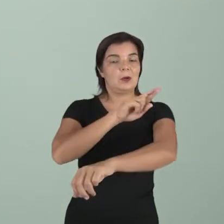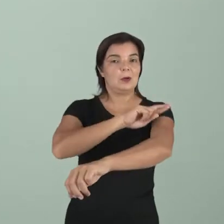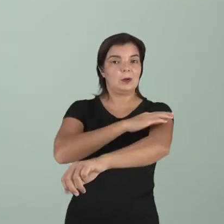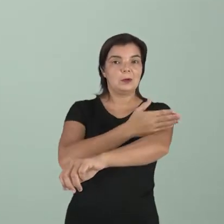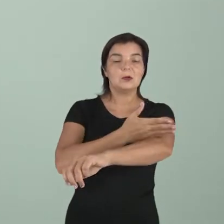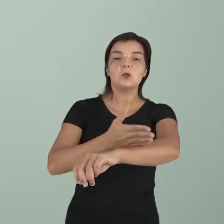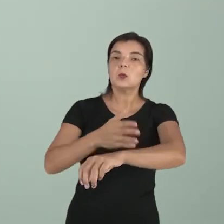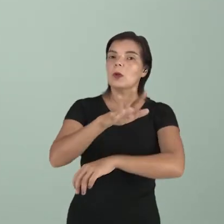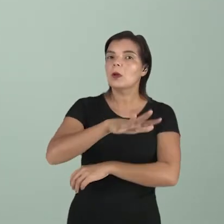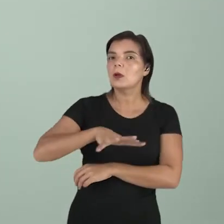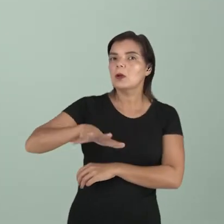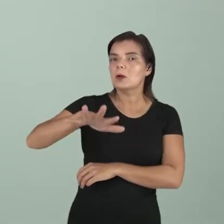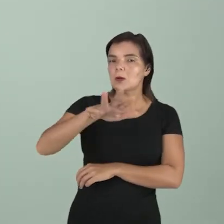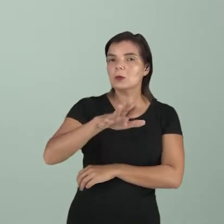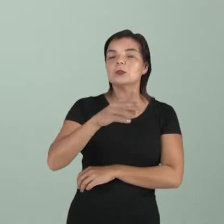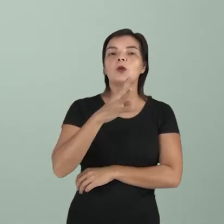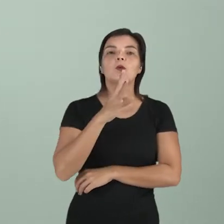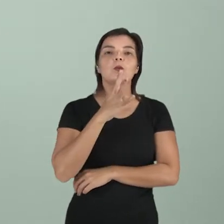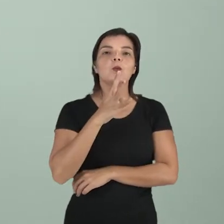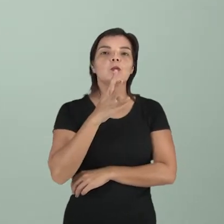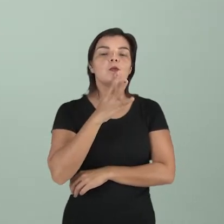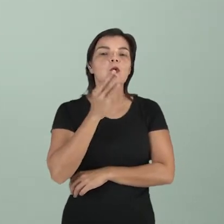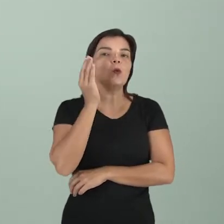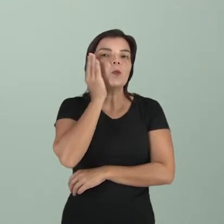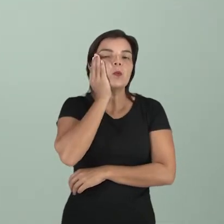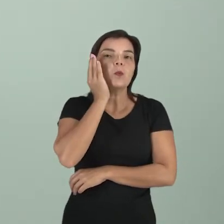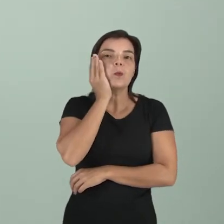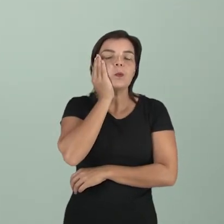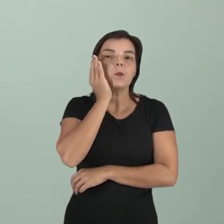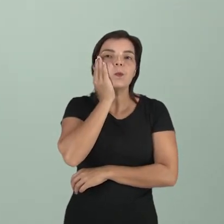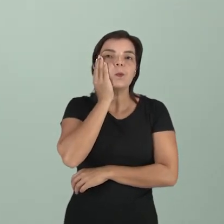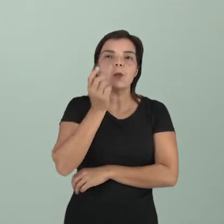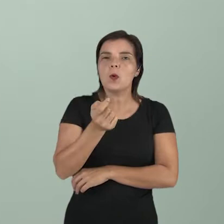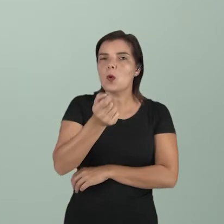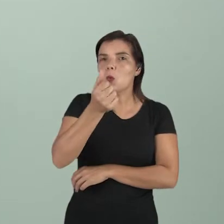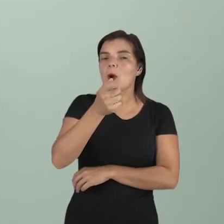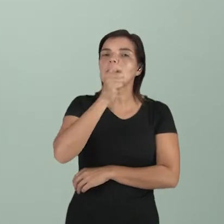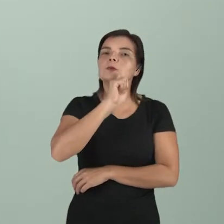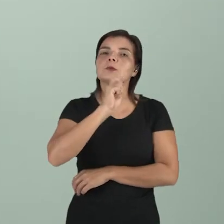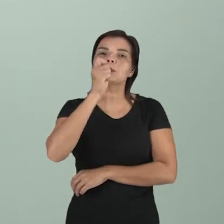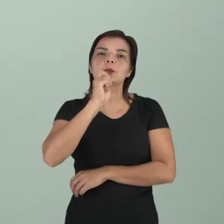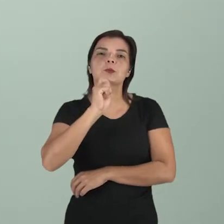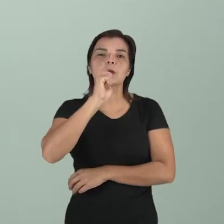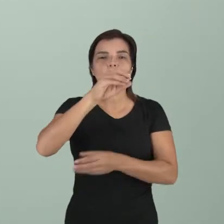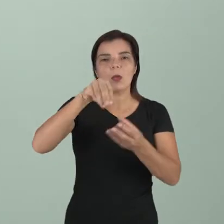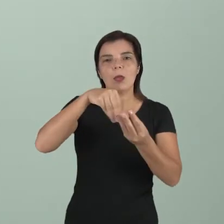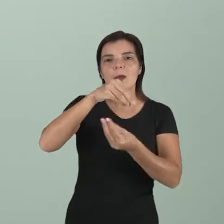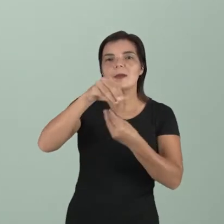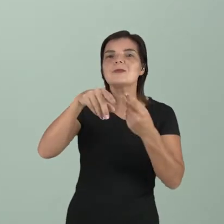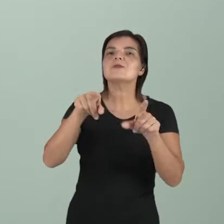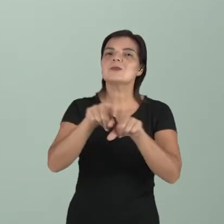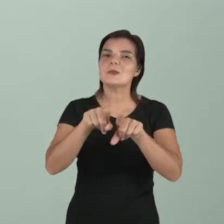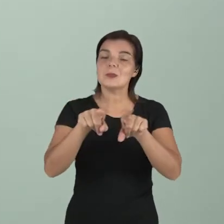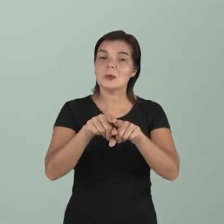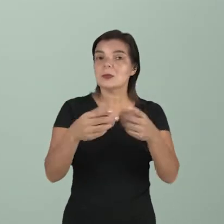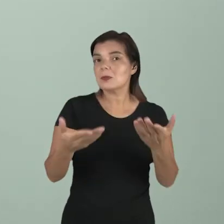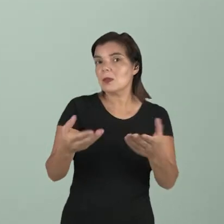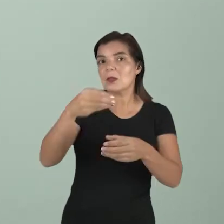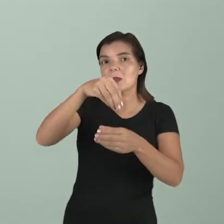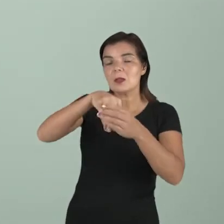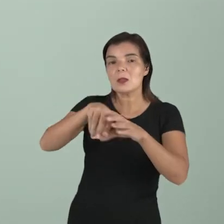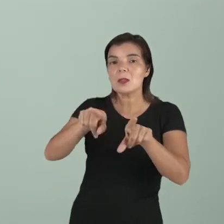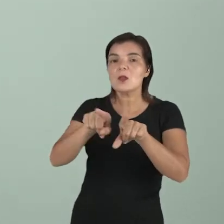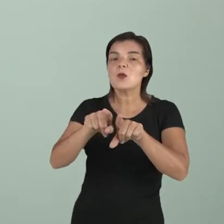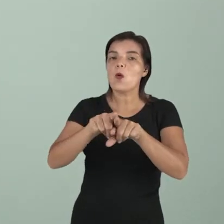falar. Então, dentro do nosso estado, a gente já vai ter essa diversidade, essa forma